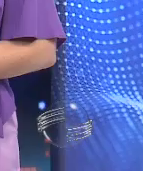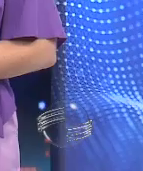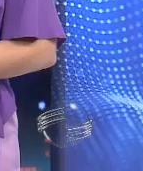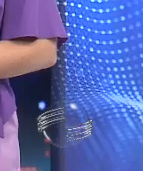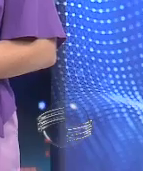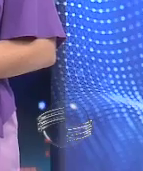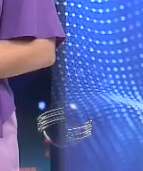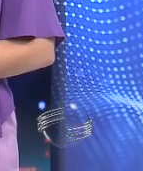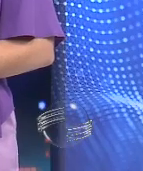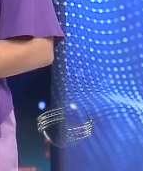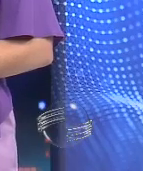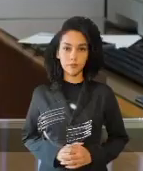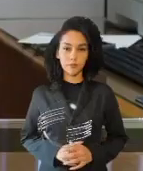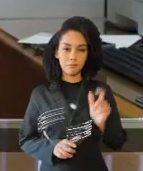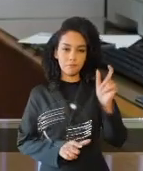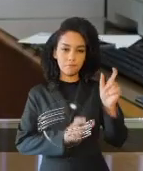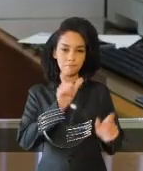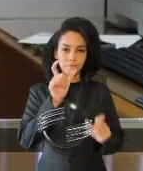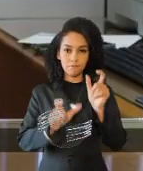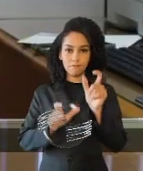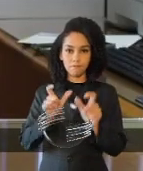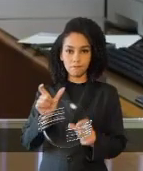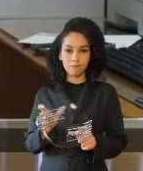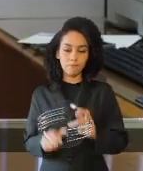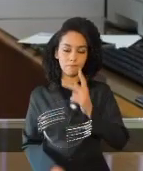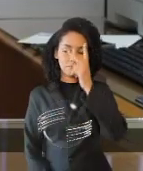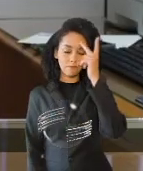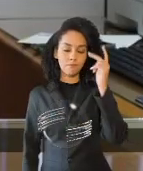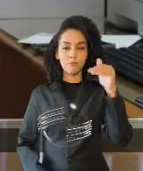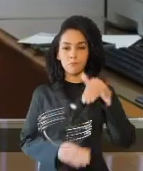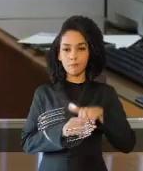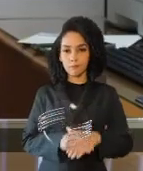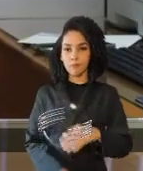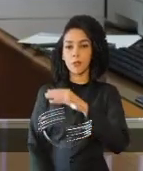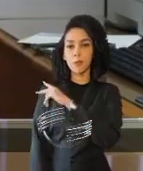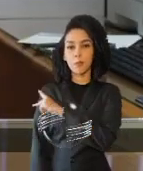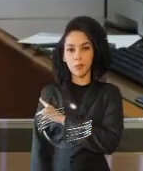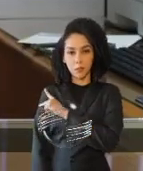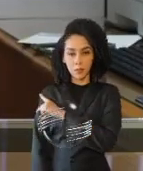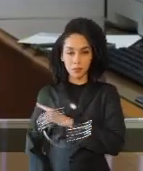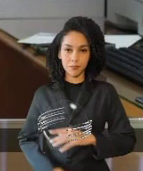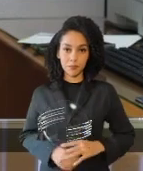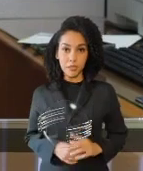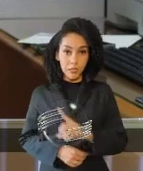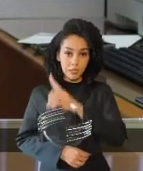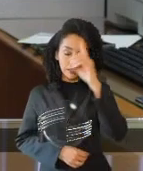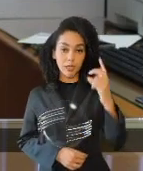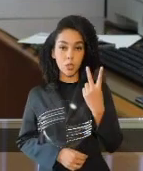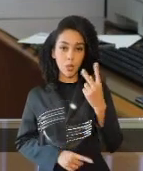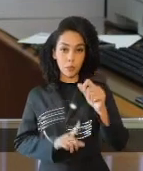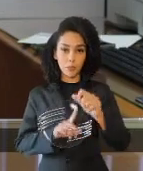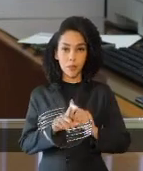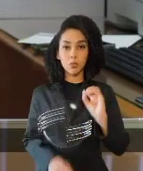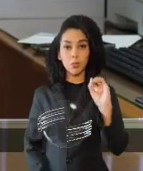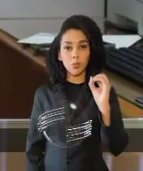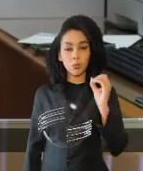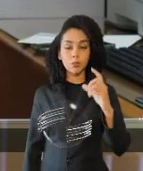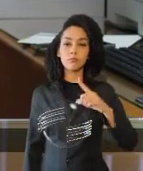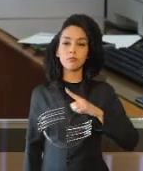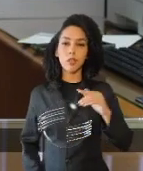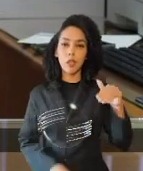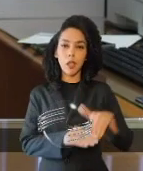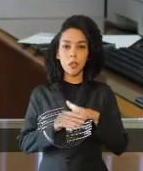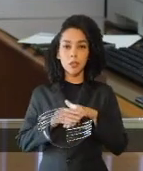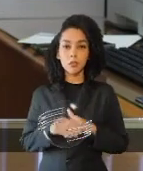interior da cabine de votação eleitoras e eleitores piauiense dia 2 de outubro telemeleições Gerais para